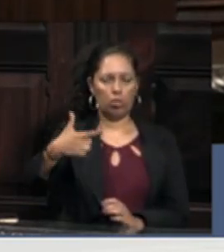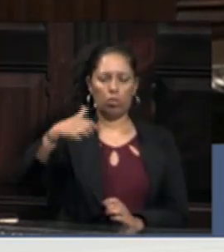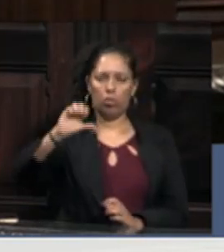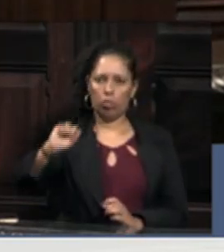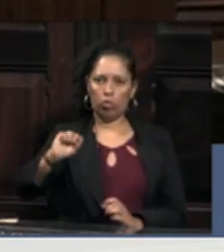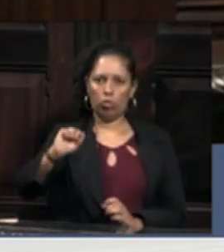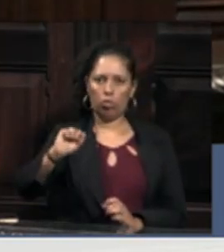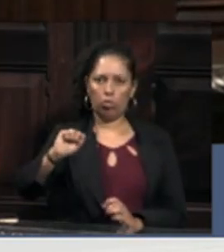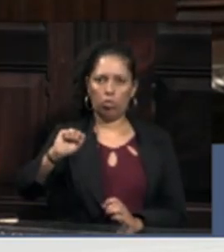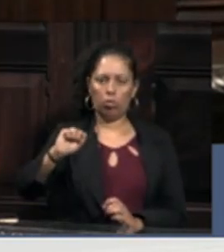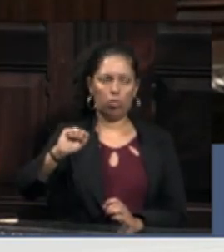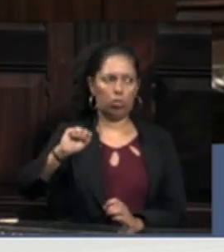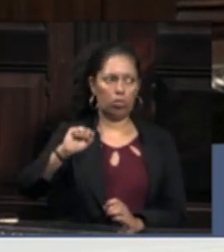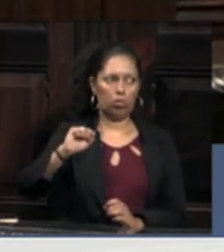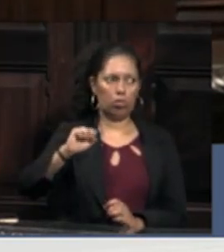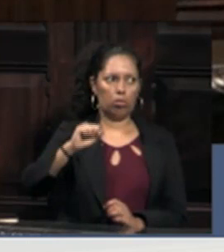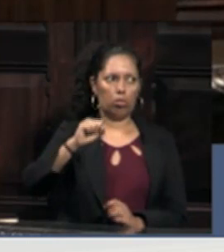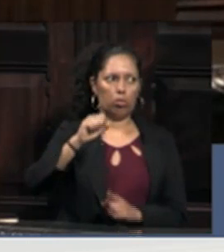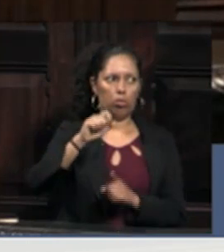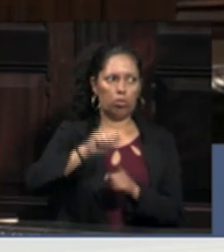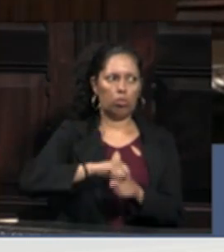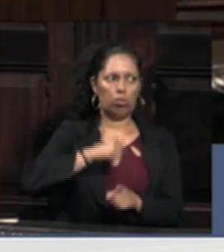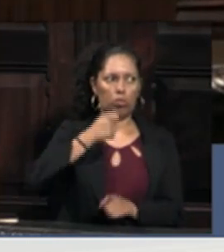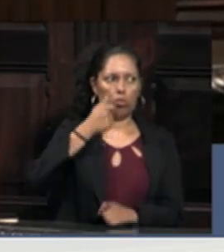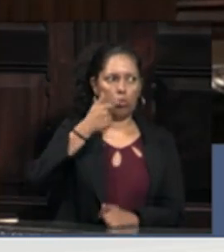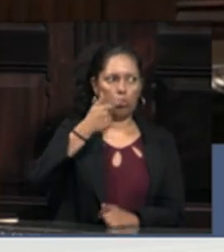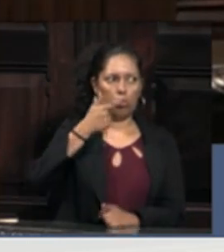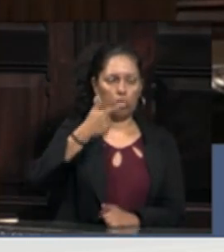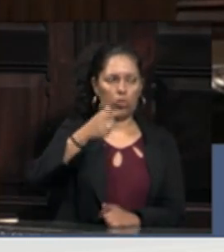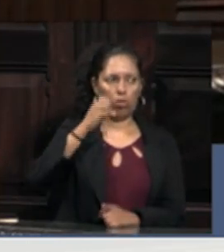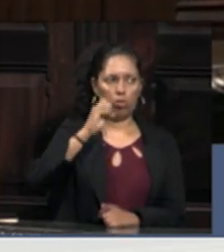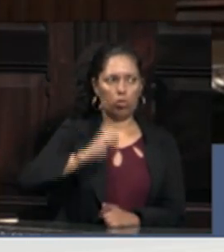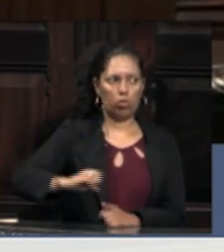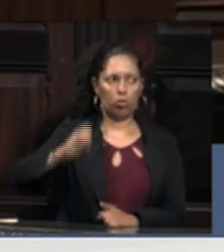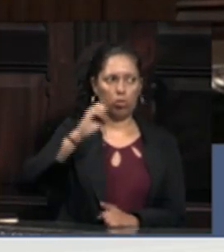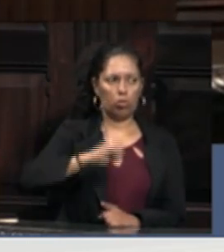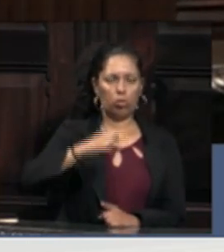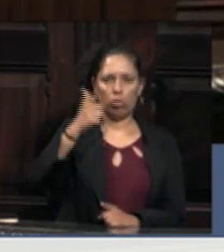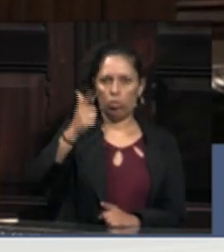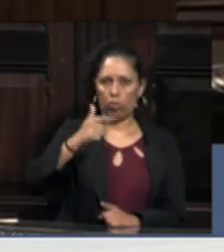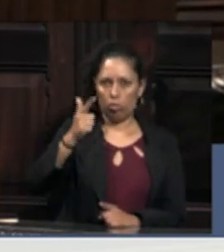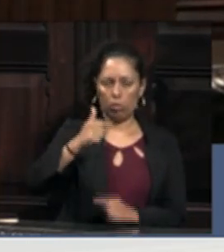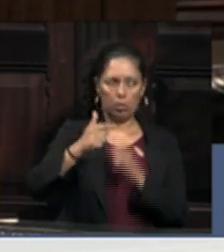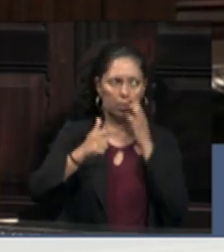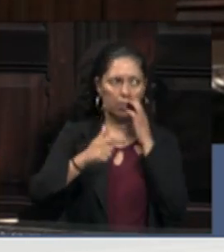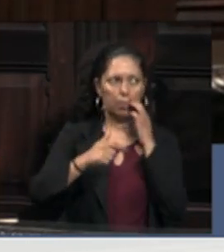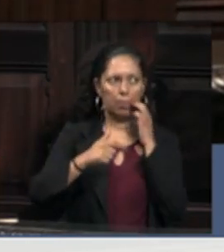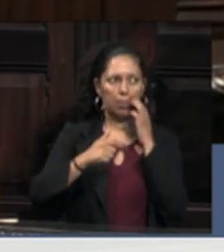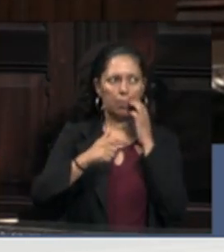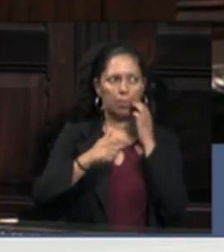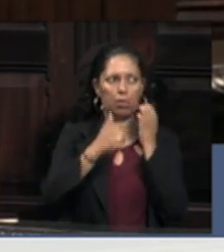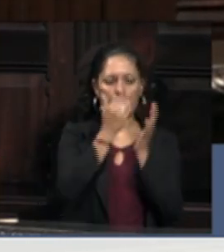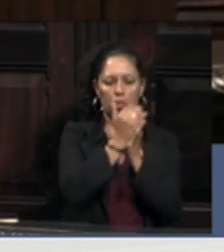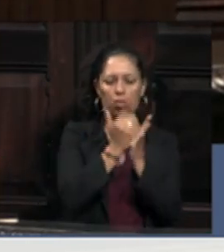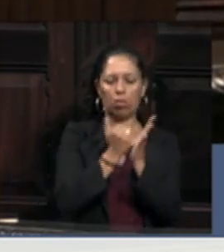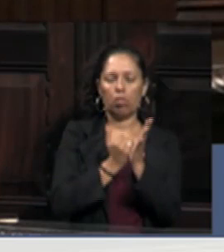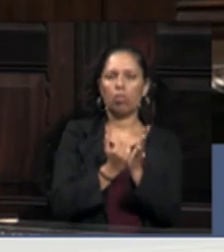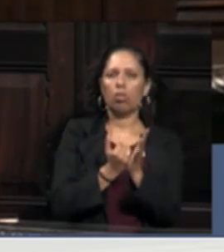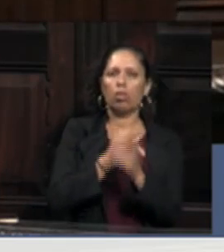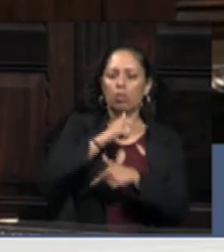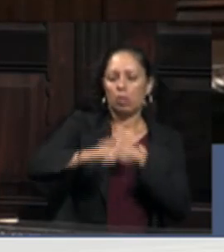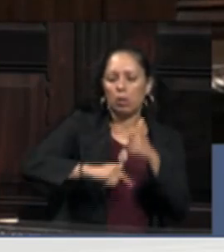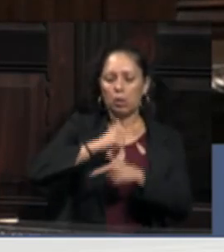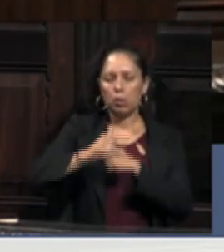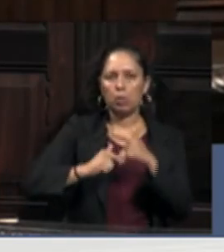6.328, de 2 de outubro de 2012, que regulamenta o regime de trabalho de tempo integral